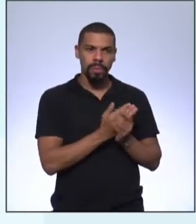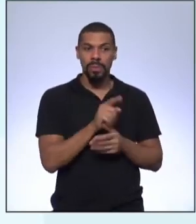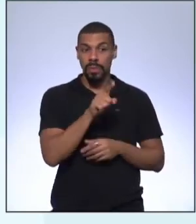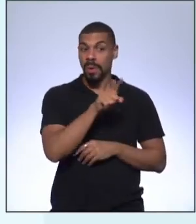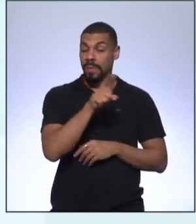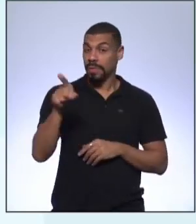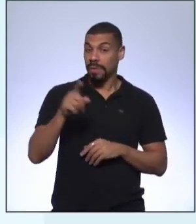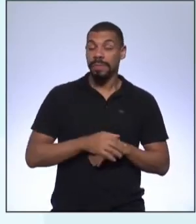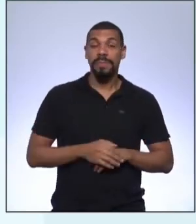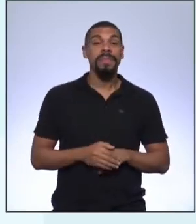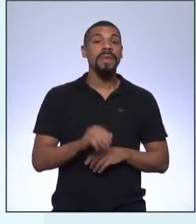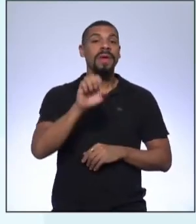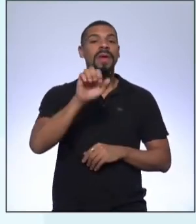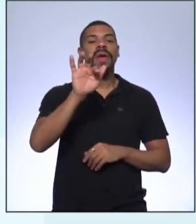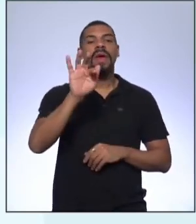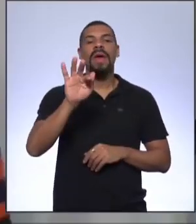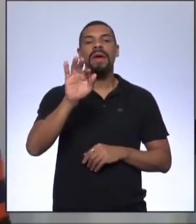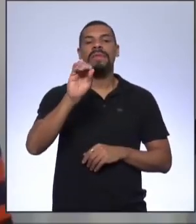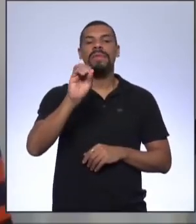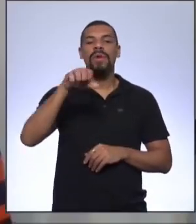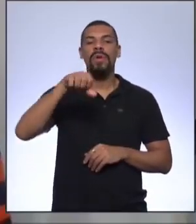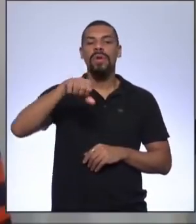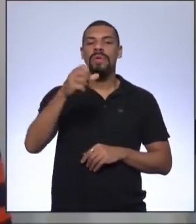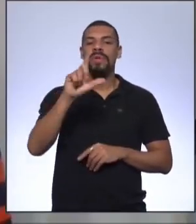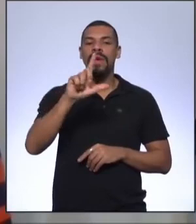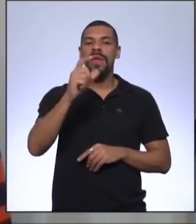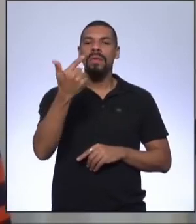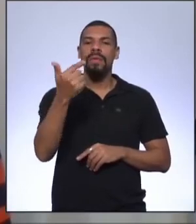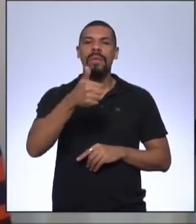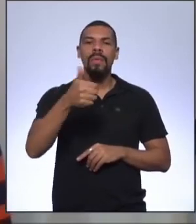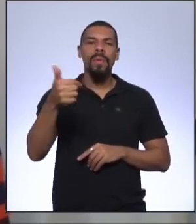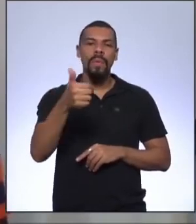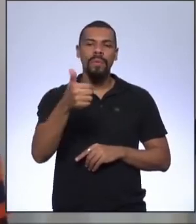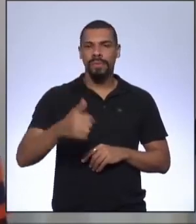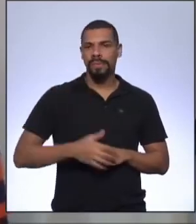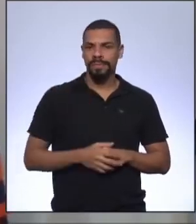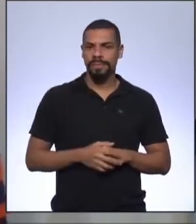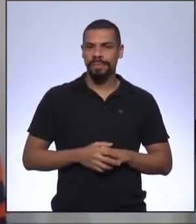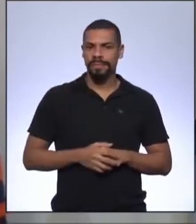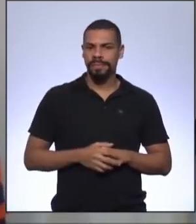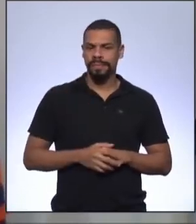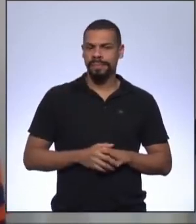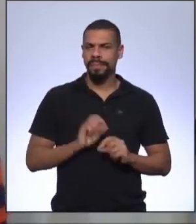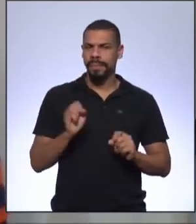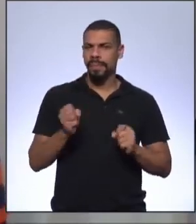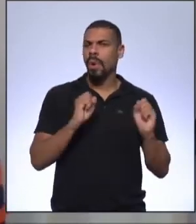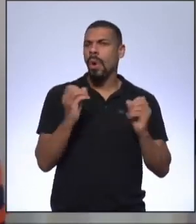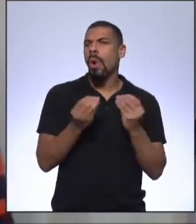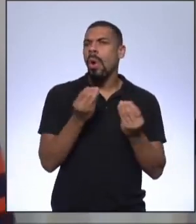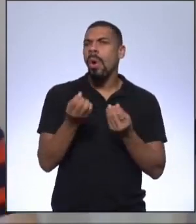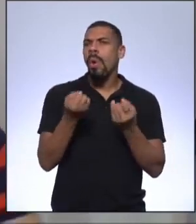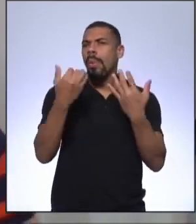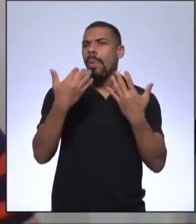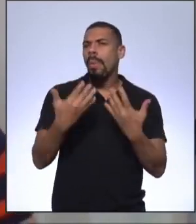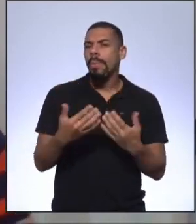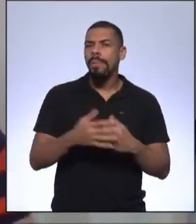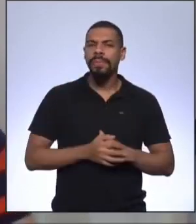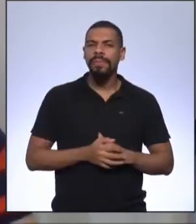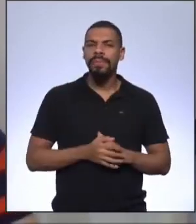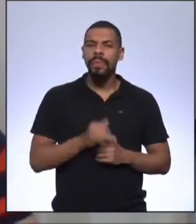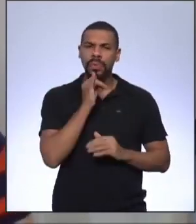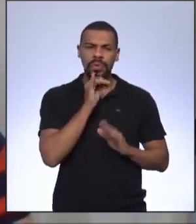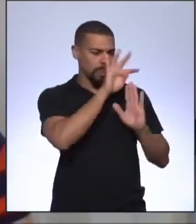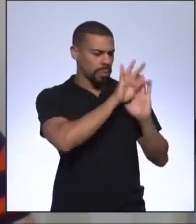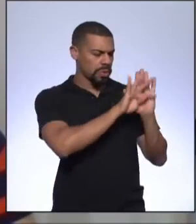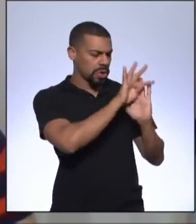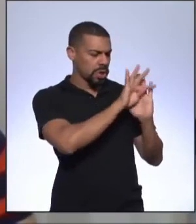para vocês aí, certo? Então, nessa aula, a gente vai falar sobre o poder da persuasão, the power of persuasion. Então, como é que você faz um